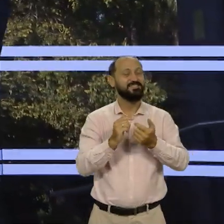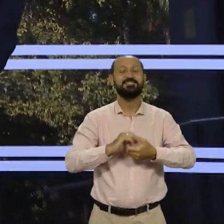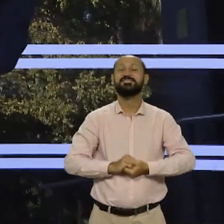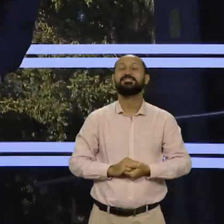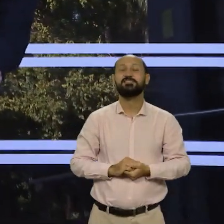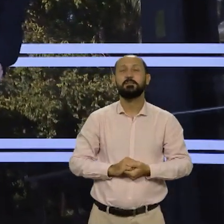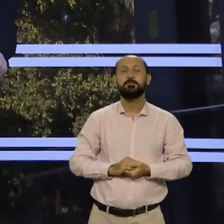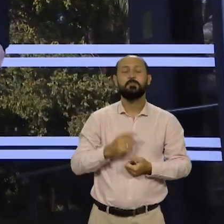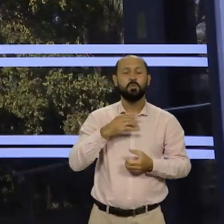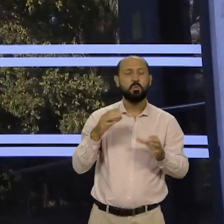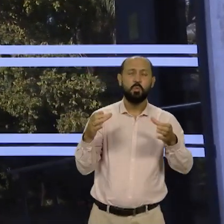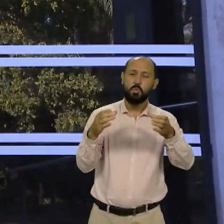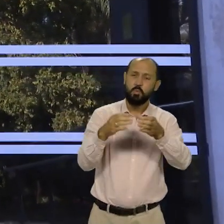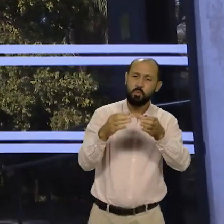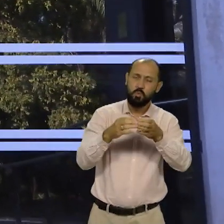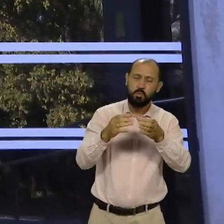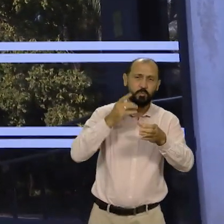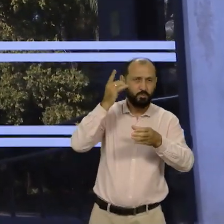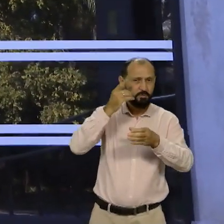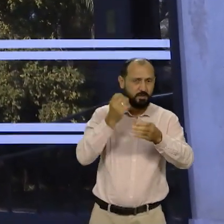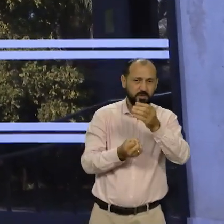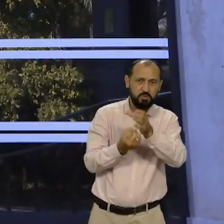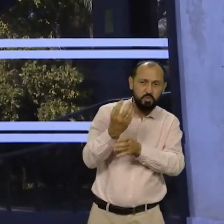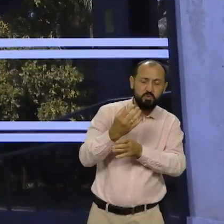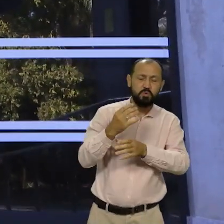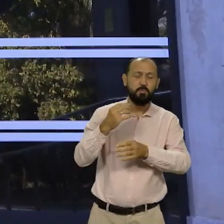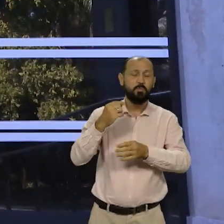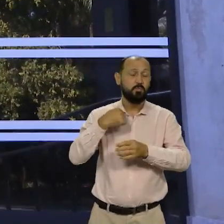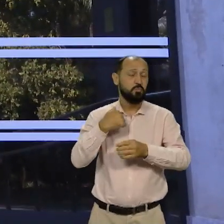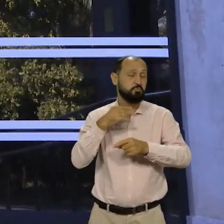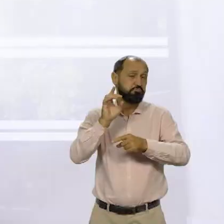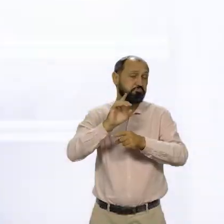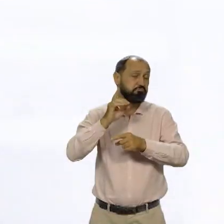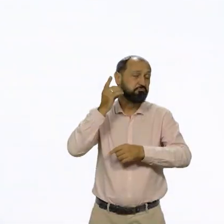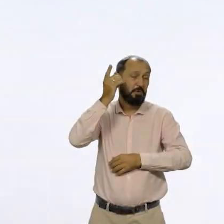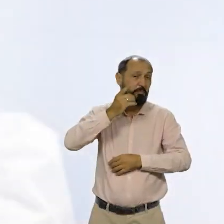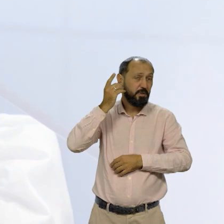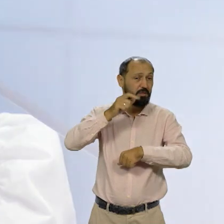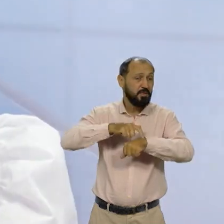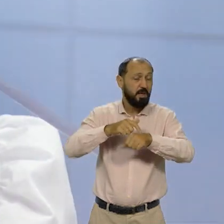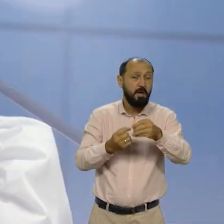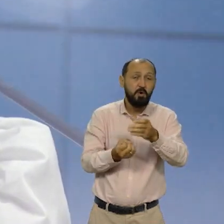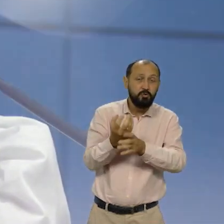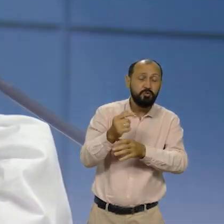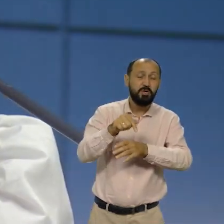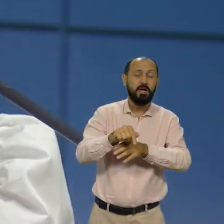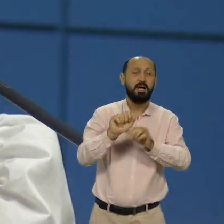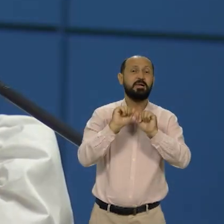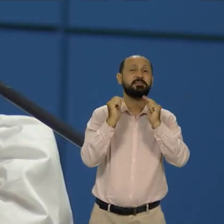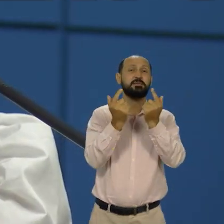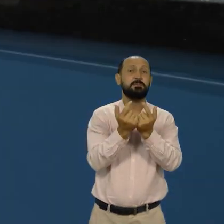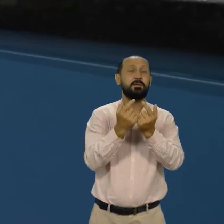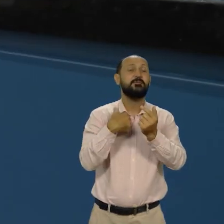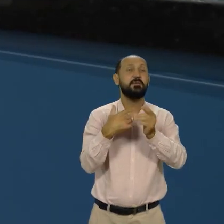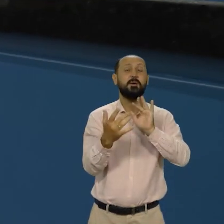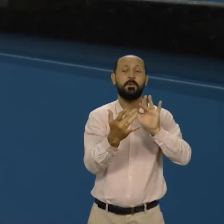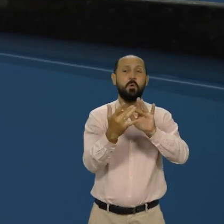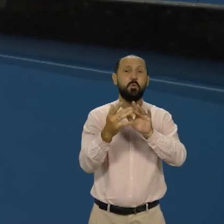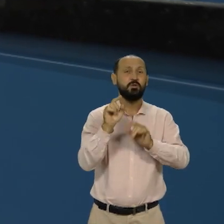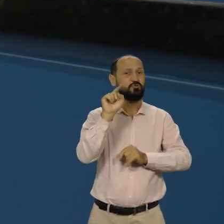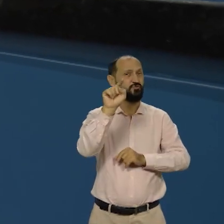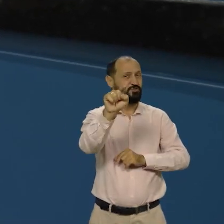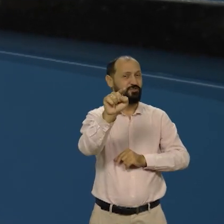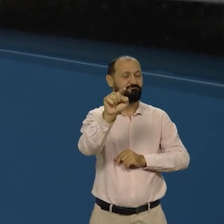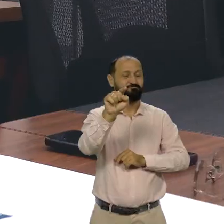Casa Legislativa. Quando uma frente parlamentar é criada por uma deputada ou por um deputado, nesse momento, a Assembleia Legislativa fica